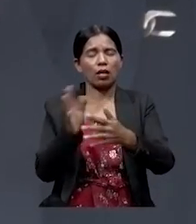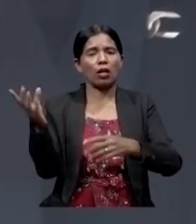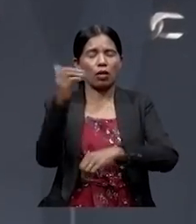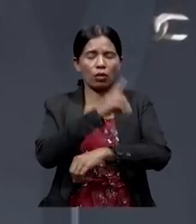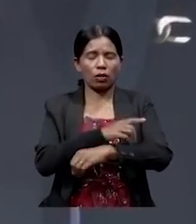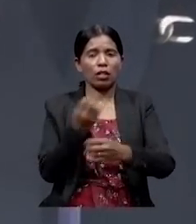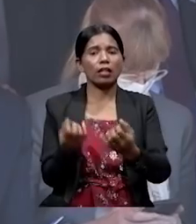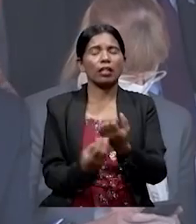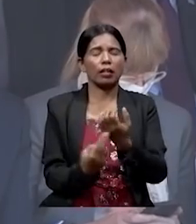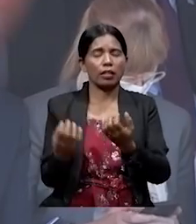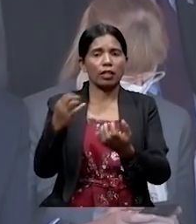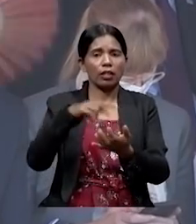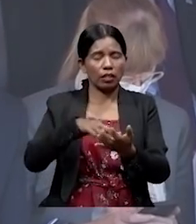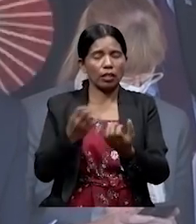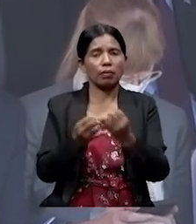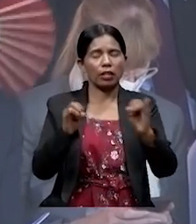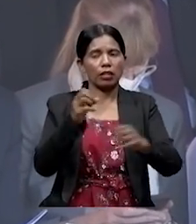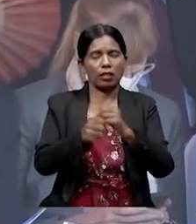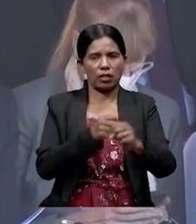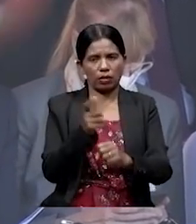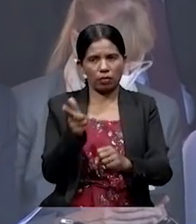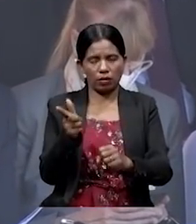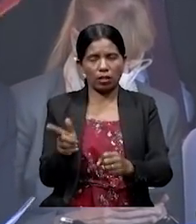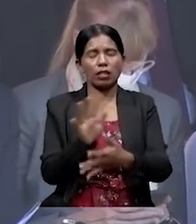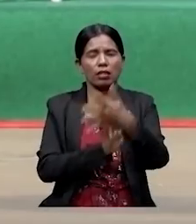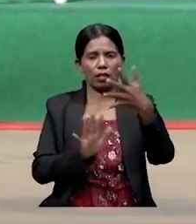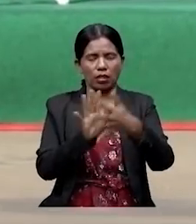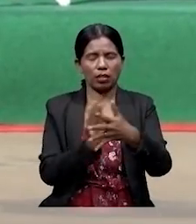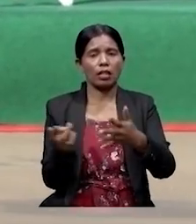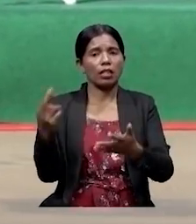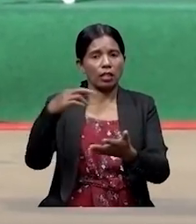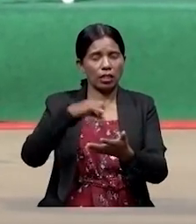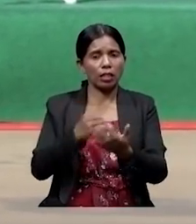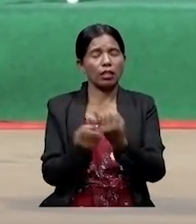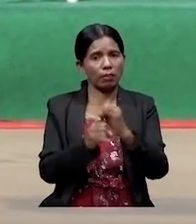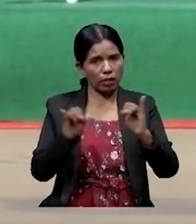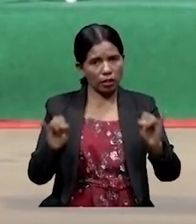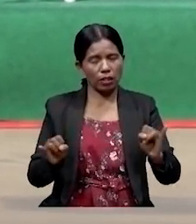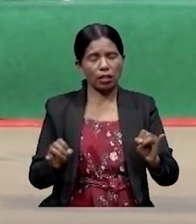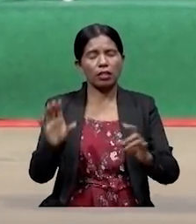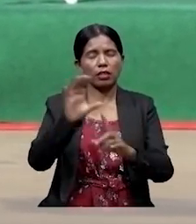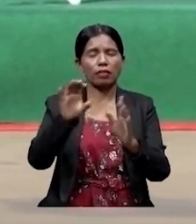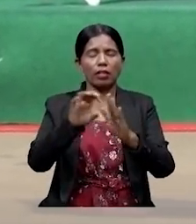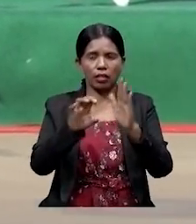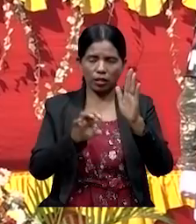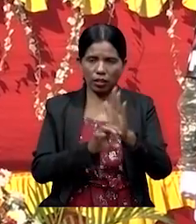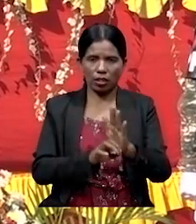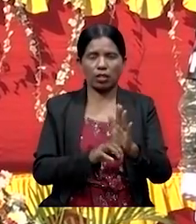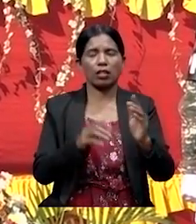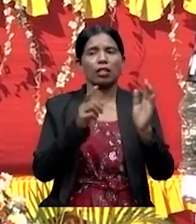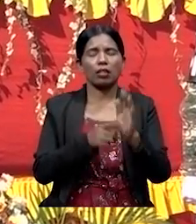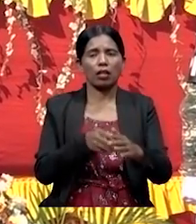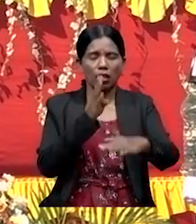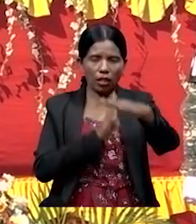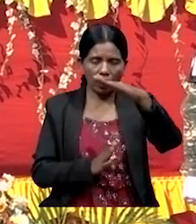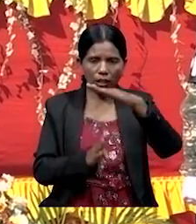Independência Timor-Leste, Badala Ruanolo. E a cerimônia Restauração Independência, né? Chefe Estado e ane discurso, Hatoni Haraikan ba